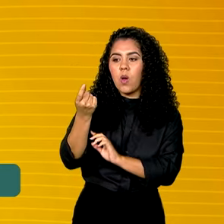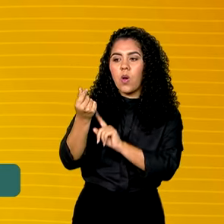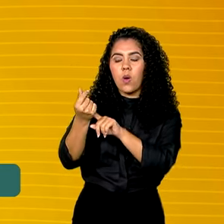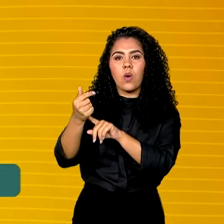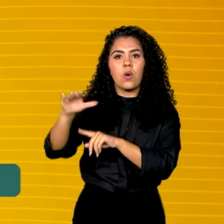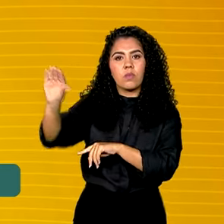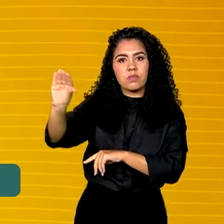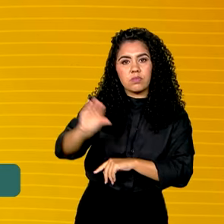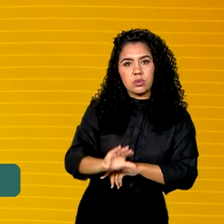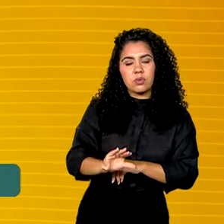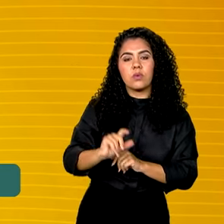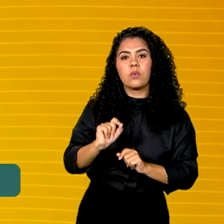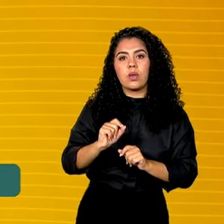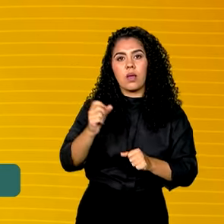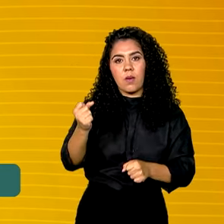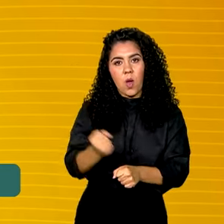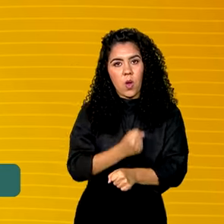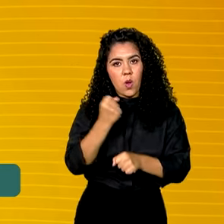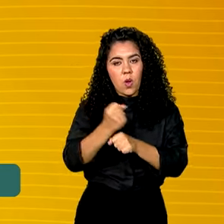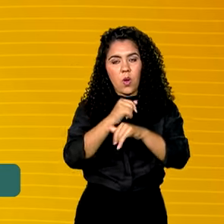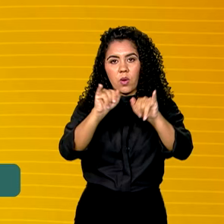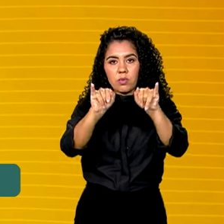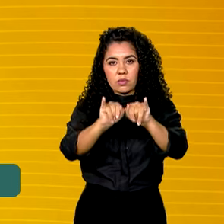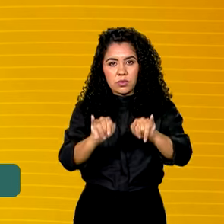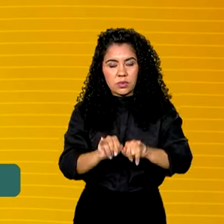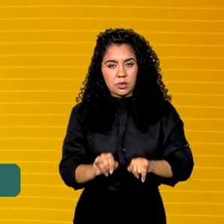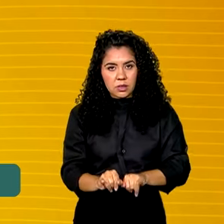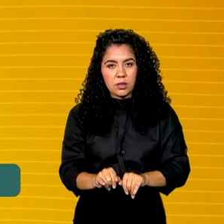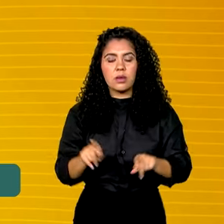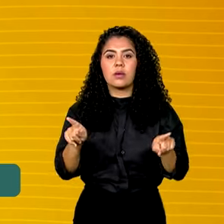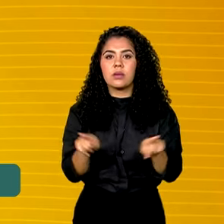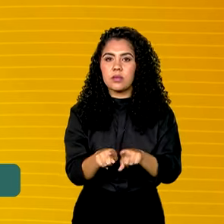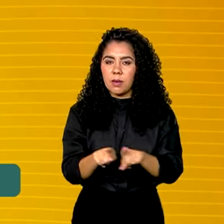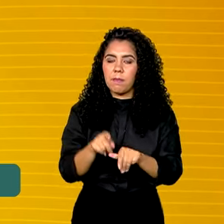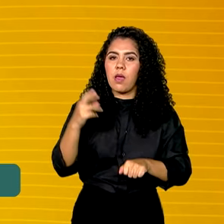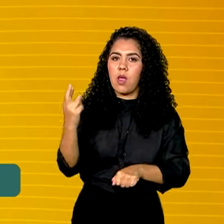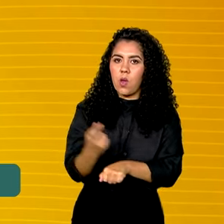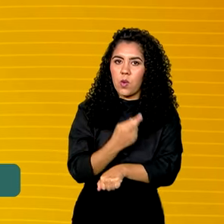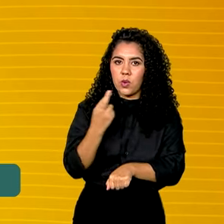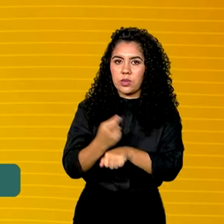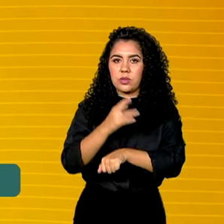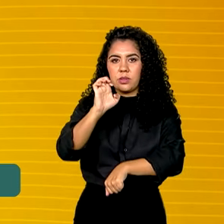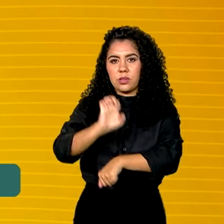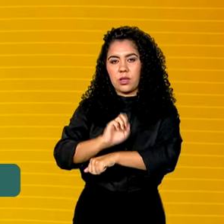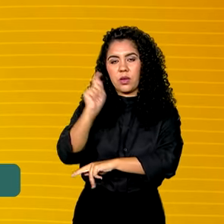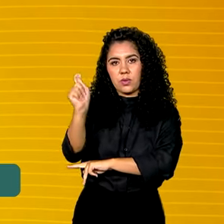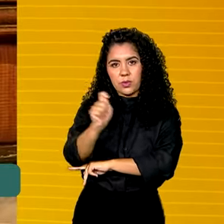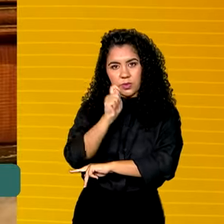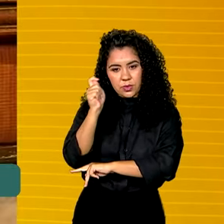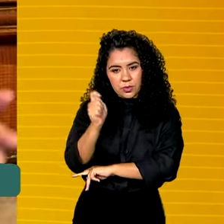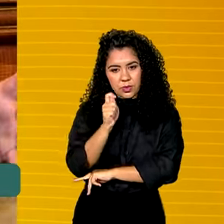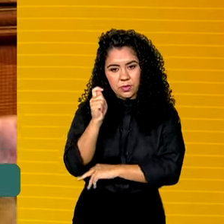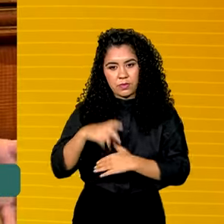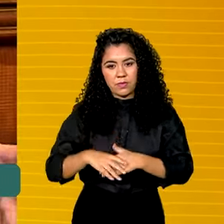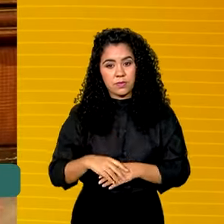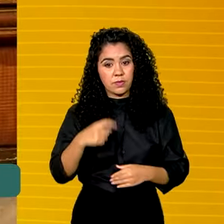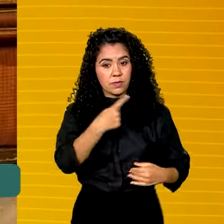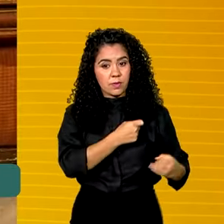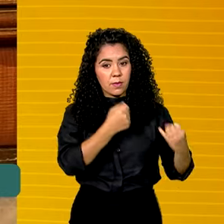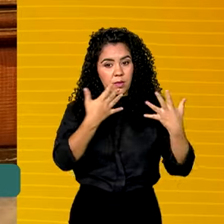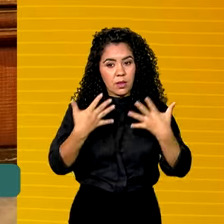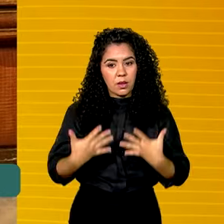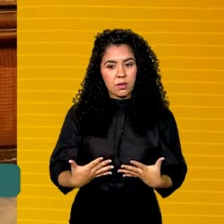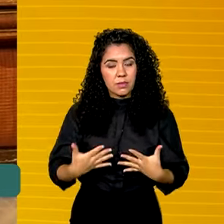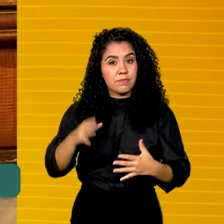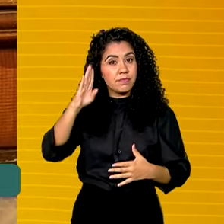a obras de infraestrutura inclusive para a reconstrução do Rio Grande do Sul e chamo atenção para Rio